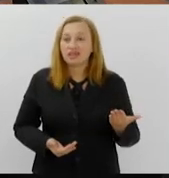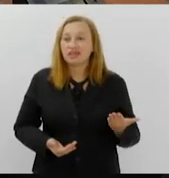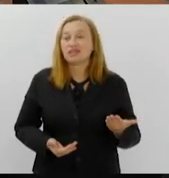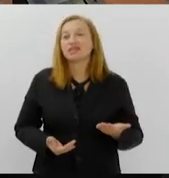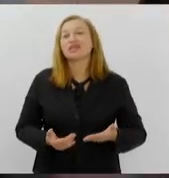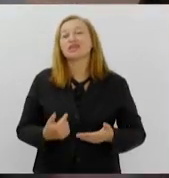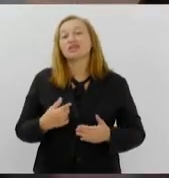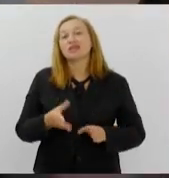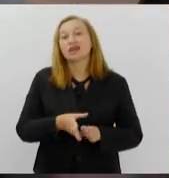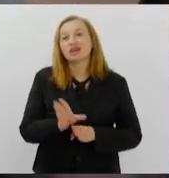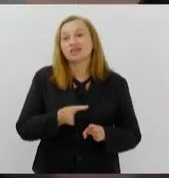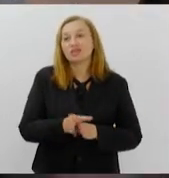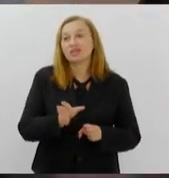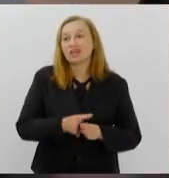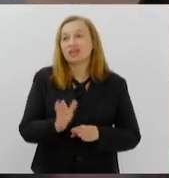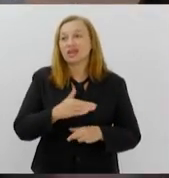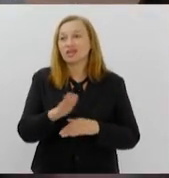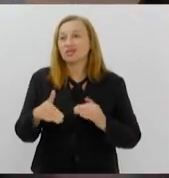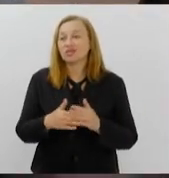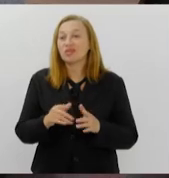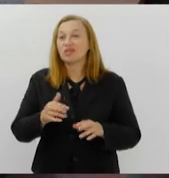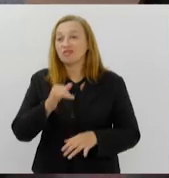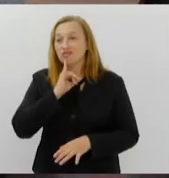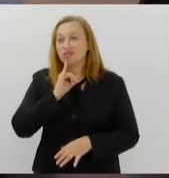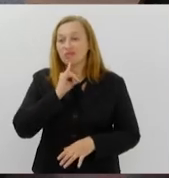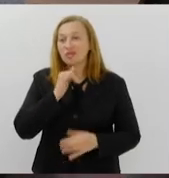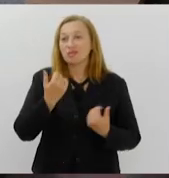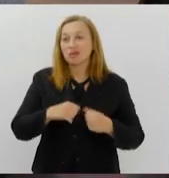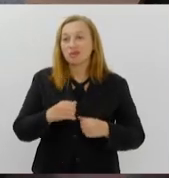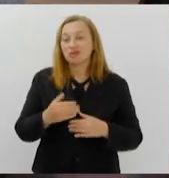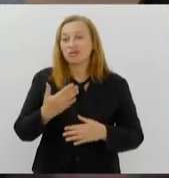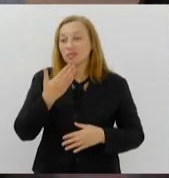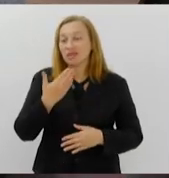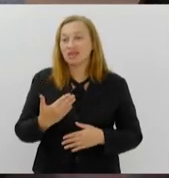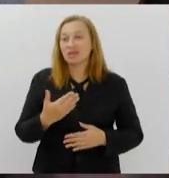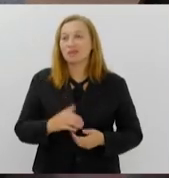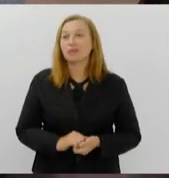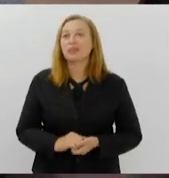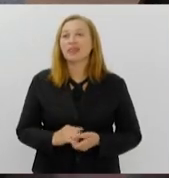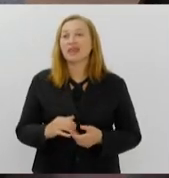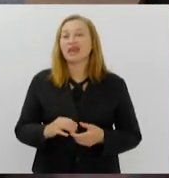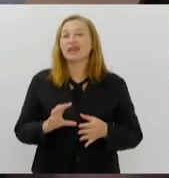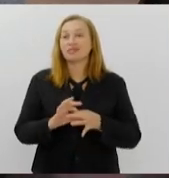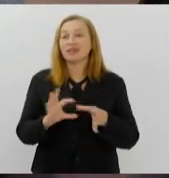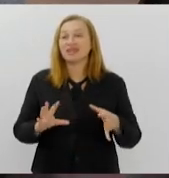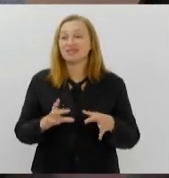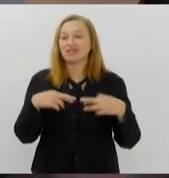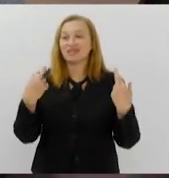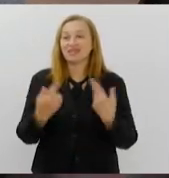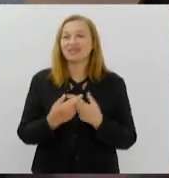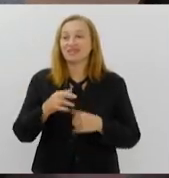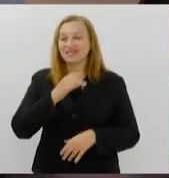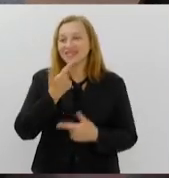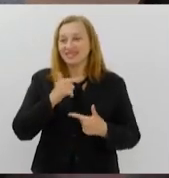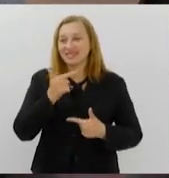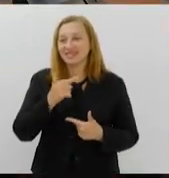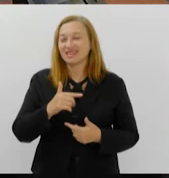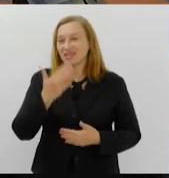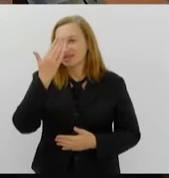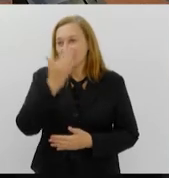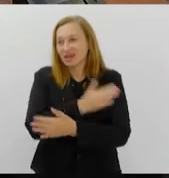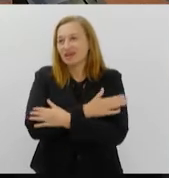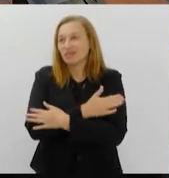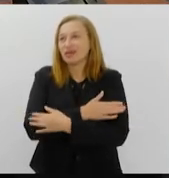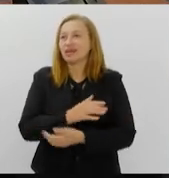auxilia ele e ele auxilia a gente. Infelizmente, a gente tem que pedir autorização para o Fernando Hacker para fazer essa reunião. Né? É, um abraço. Próximo